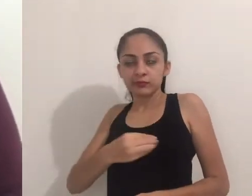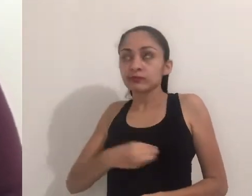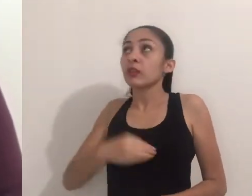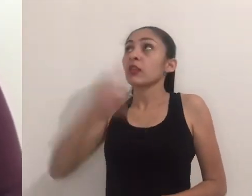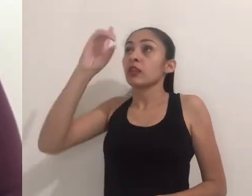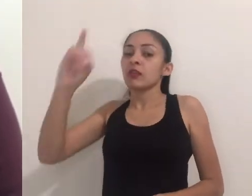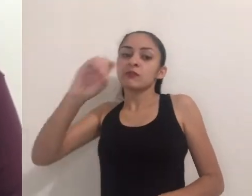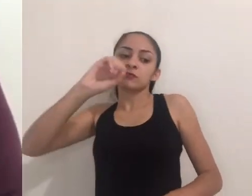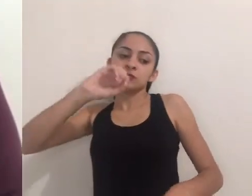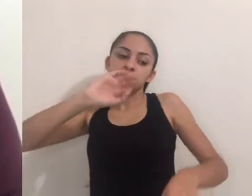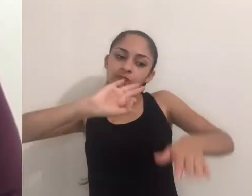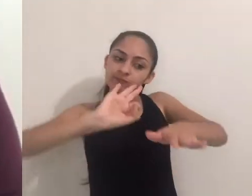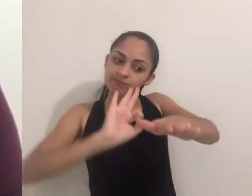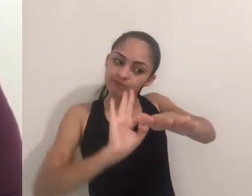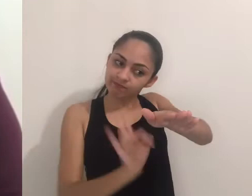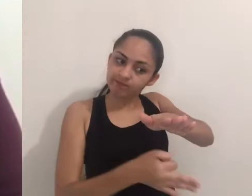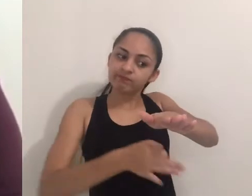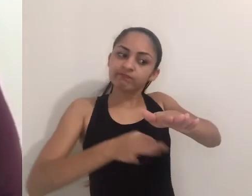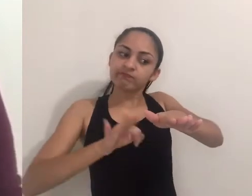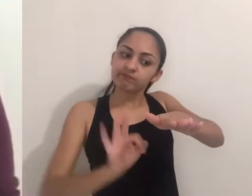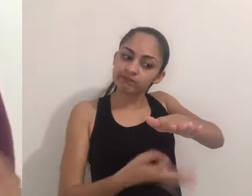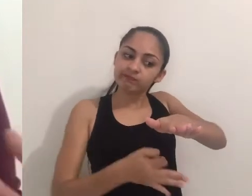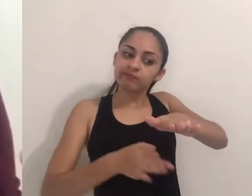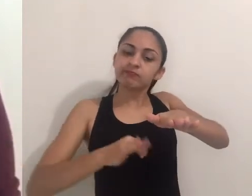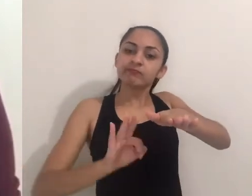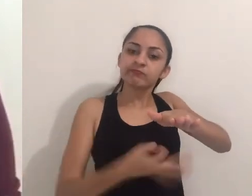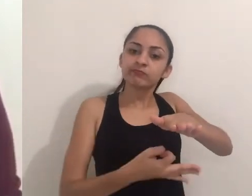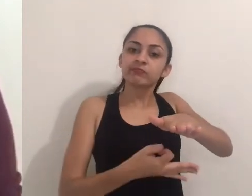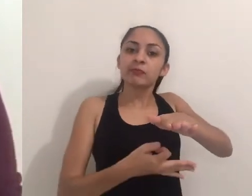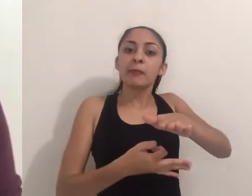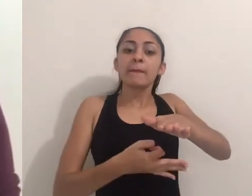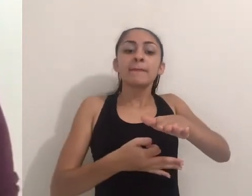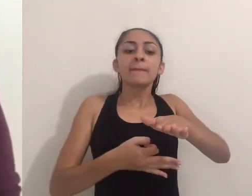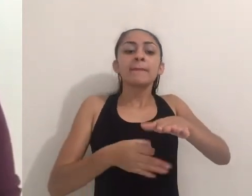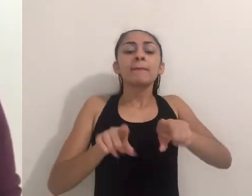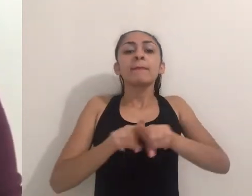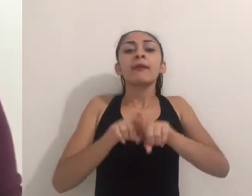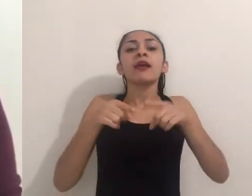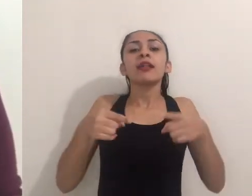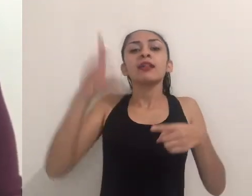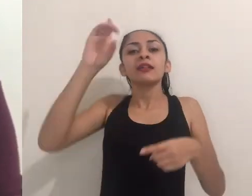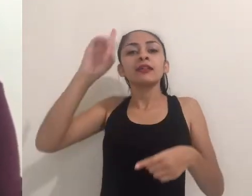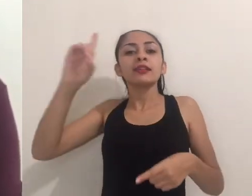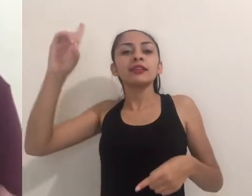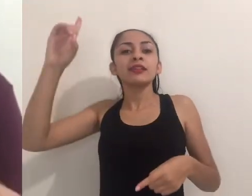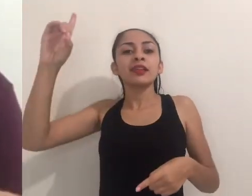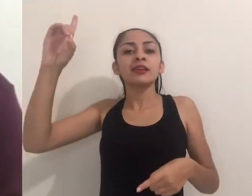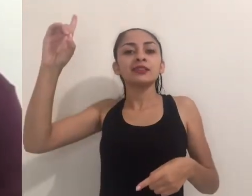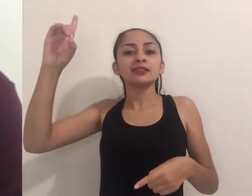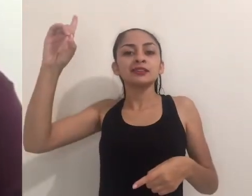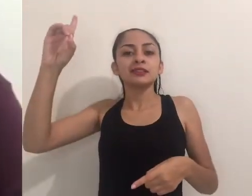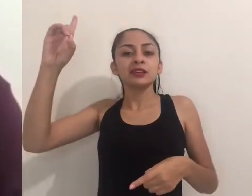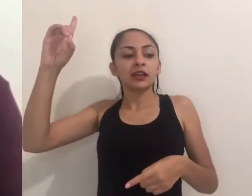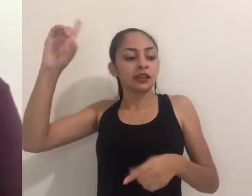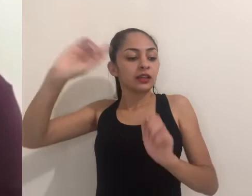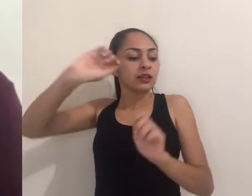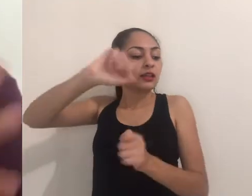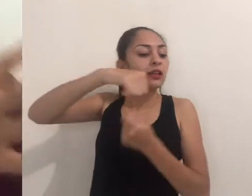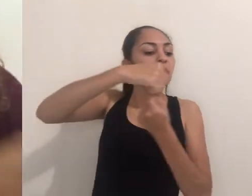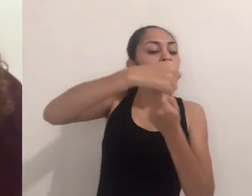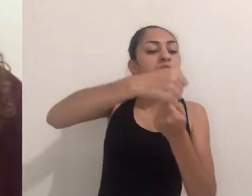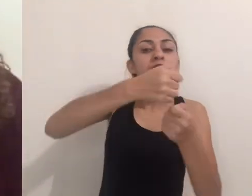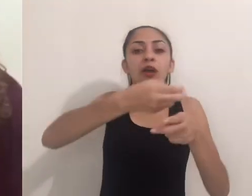leitura do capítulo. Só que o que acontece? Mesmo com tudo isso, Deus, ele vai lá e faz vestimentas